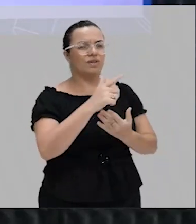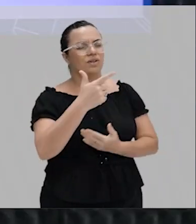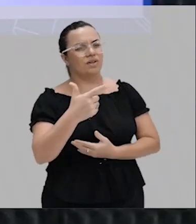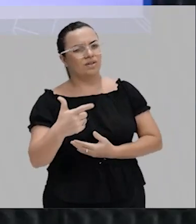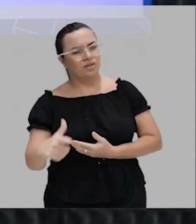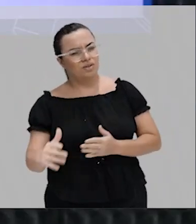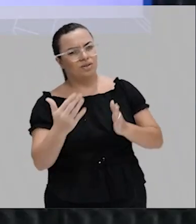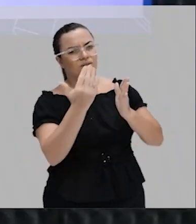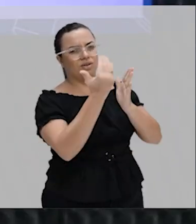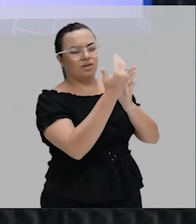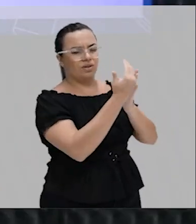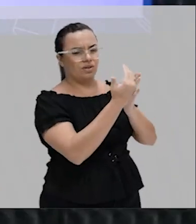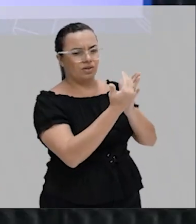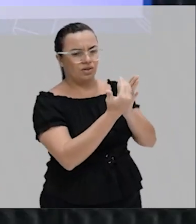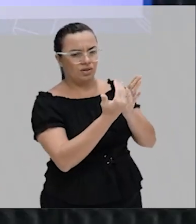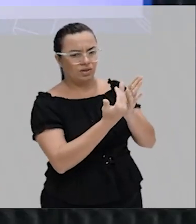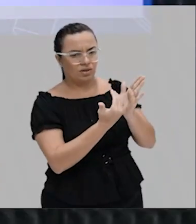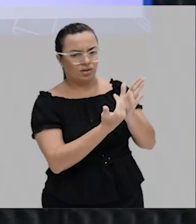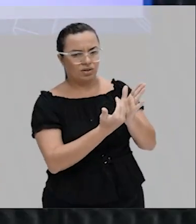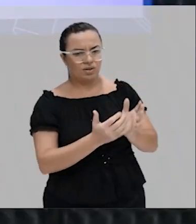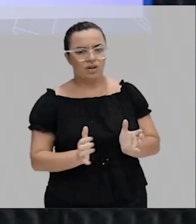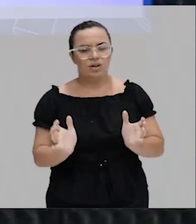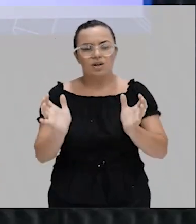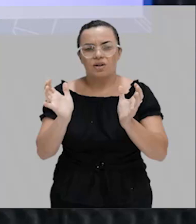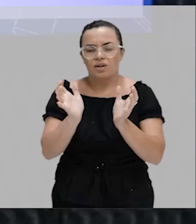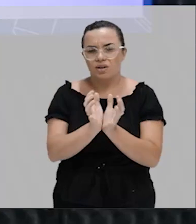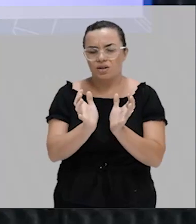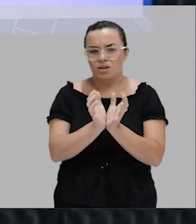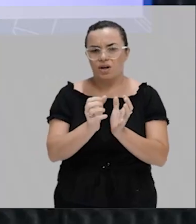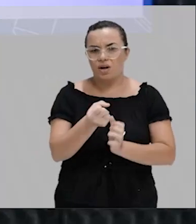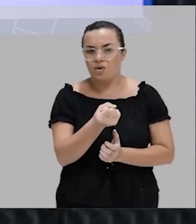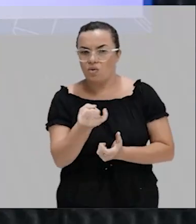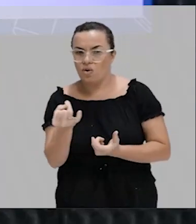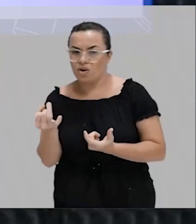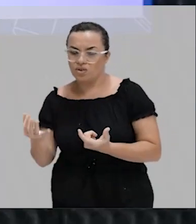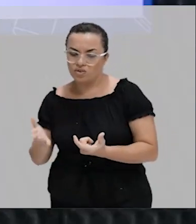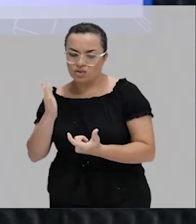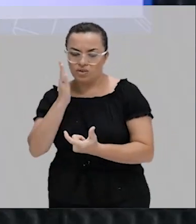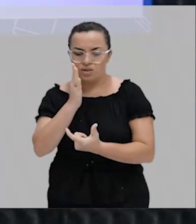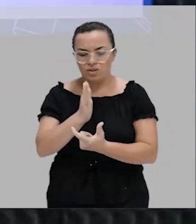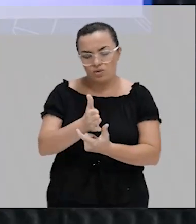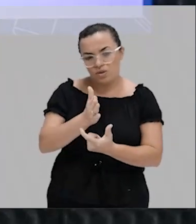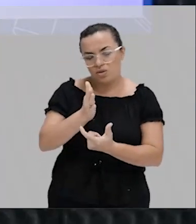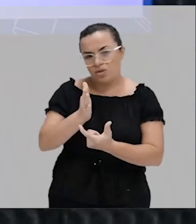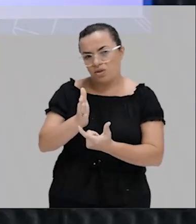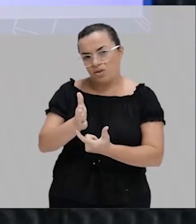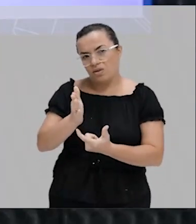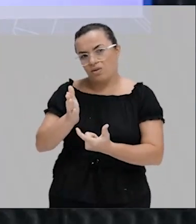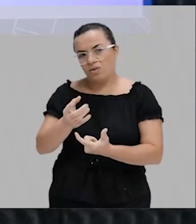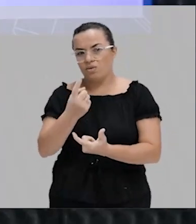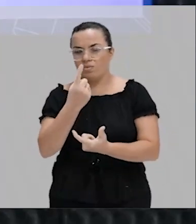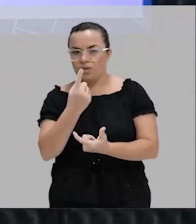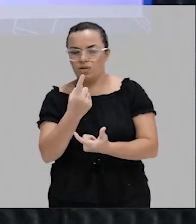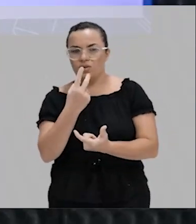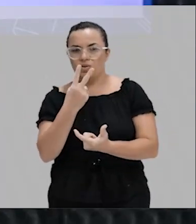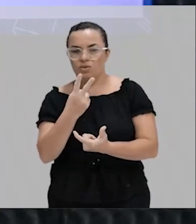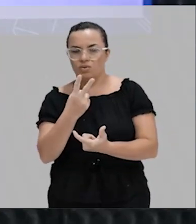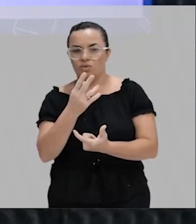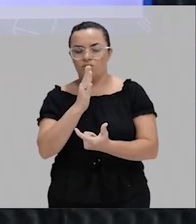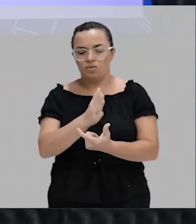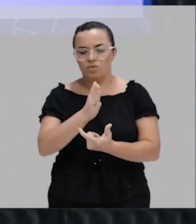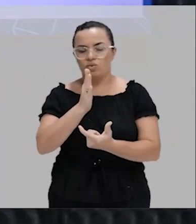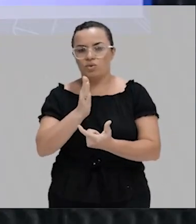à classificação, de acordo com a quantidade de sílabas, né? Uma sílaba monossílabo, duas